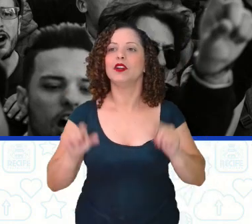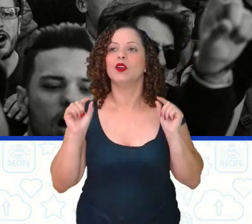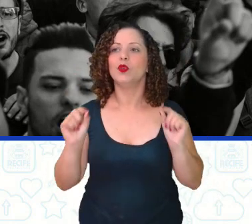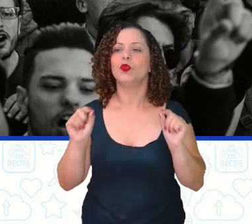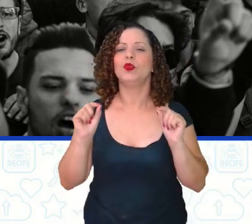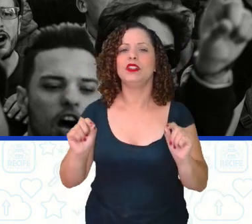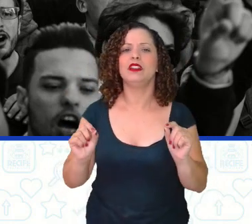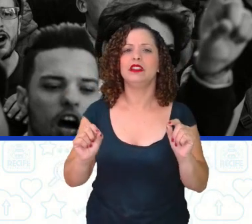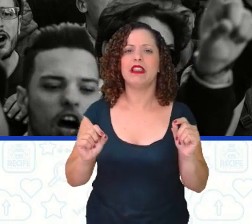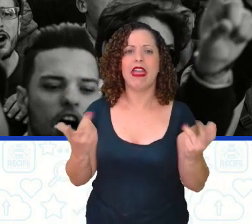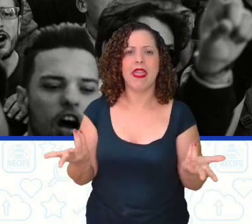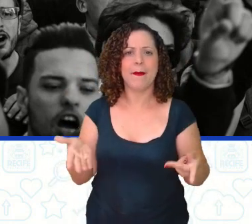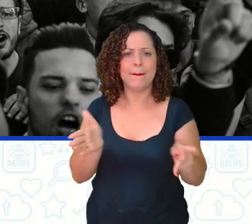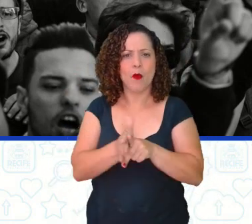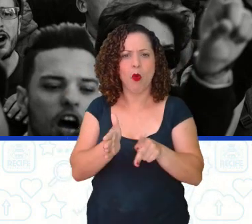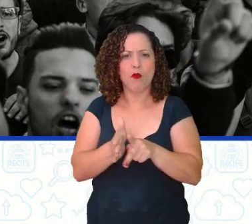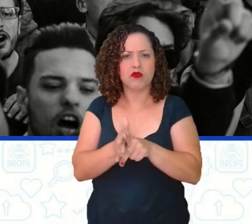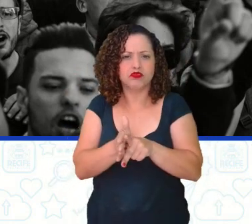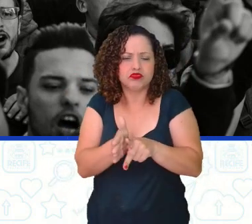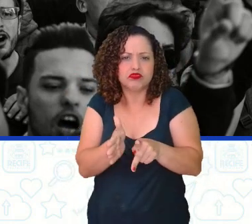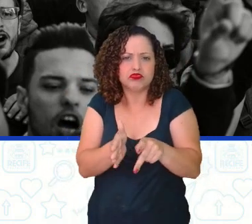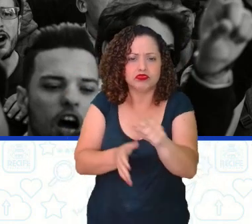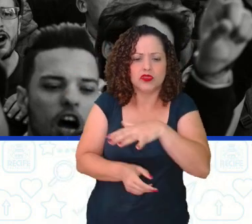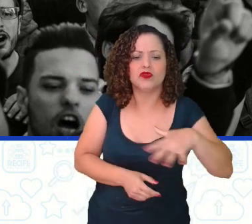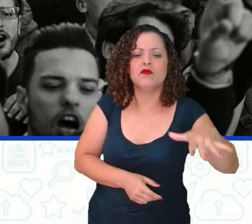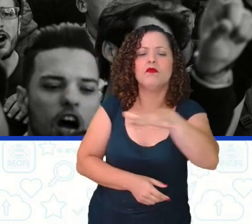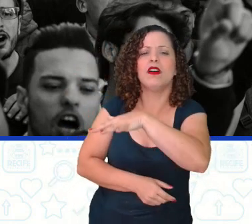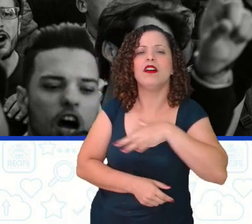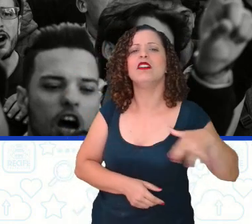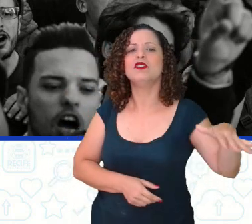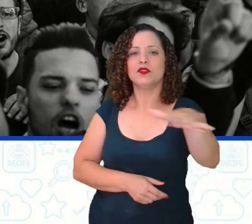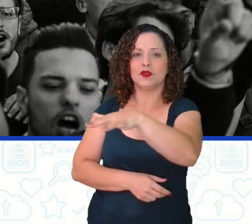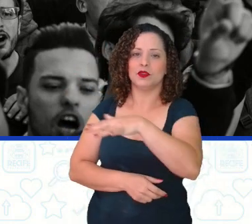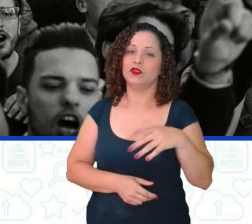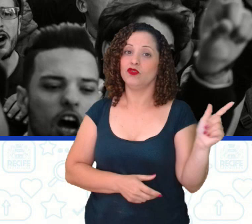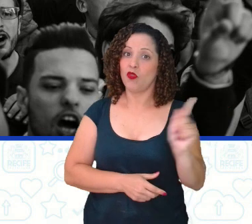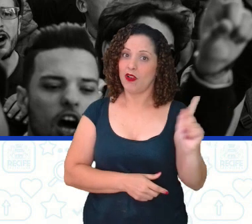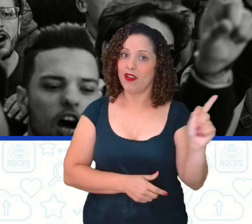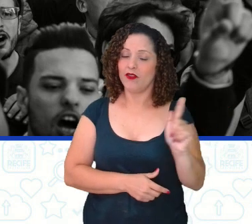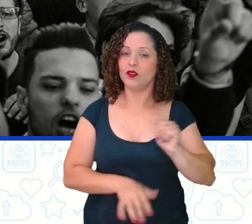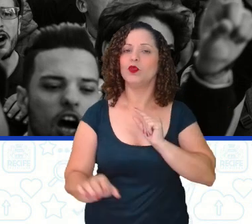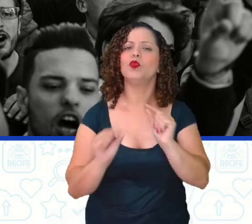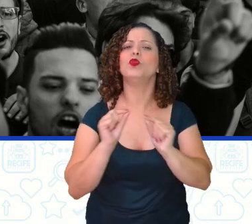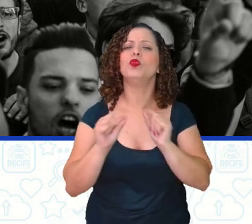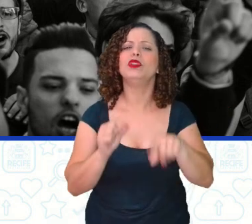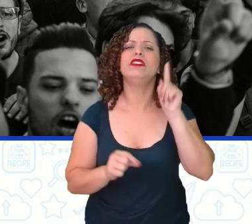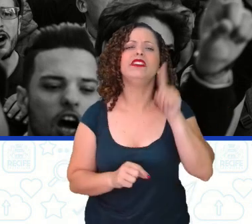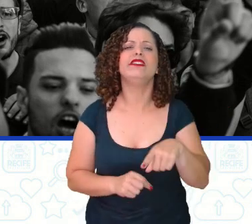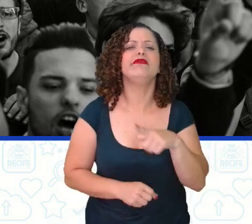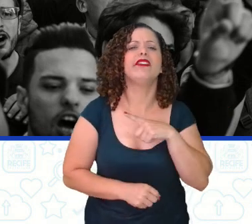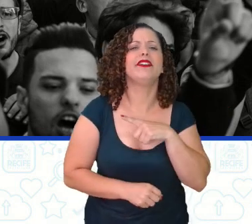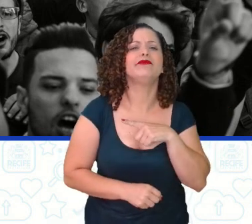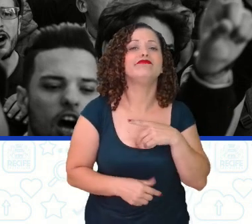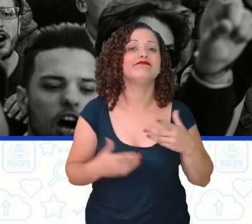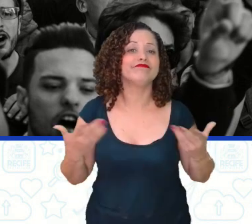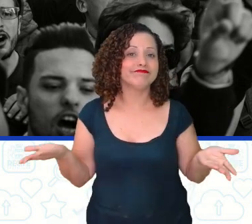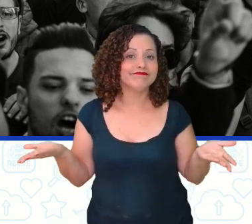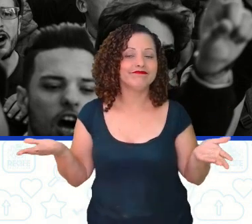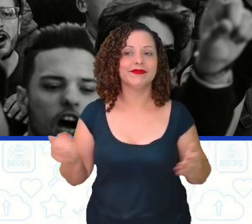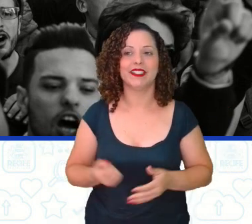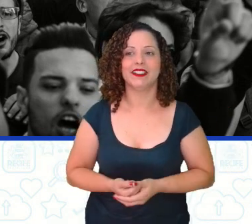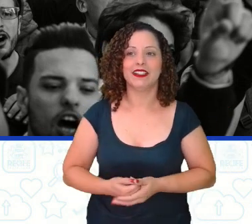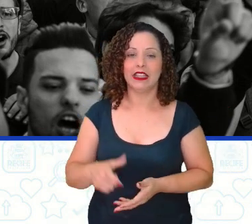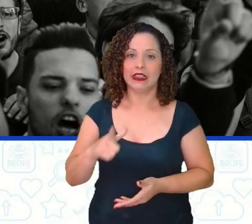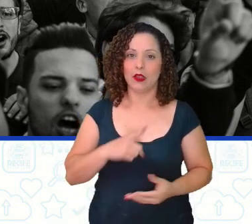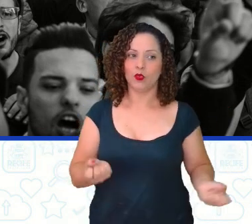Elementos que formam o espaço geográfico. Nós temos aqui o espaço, um